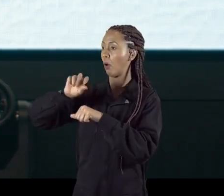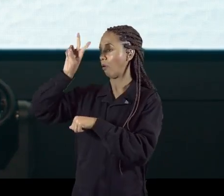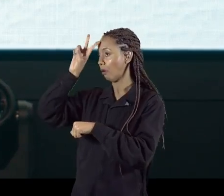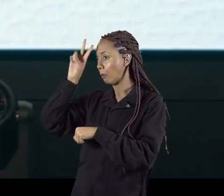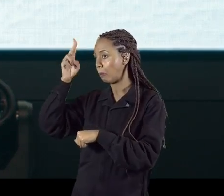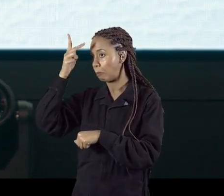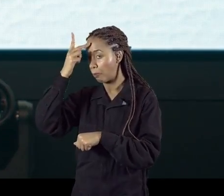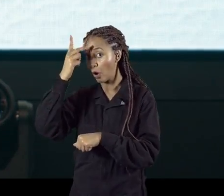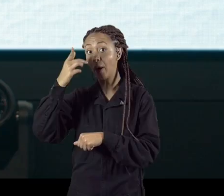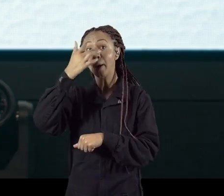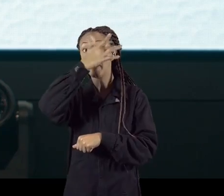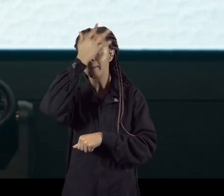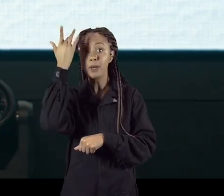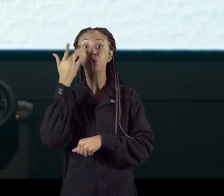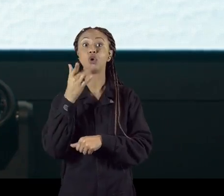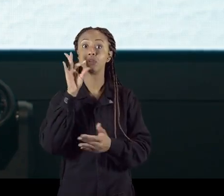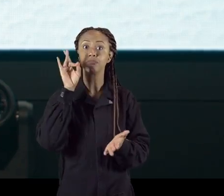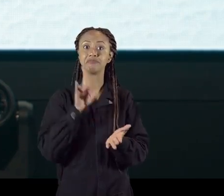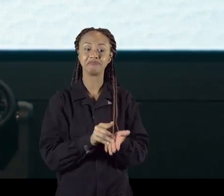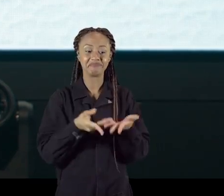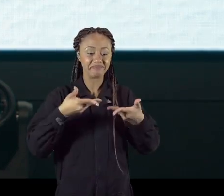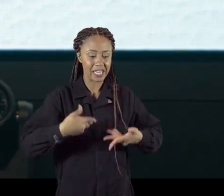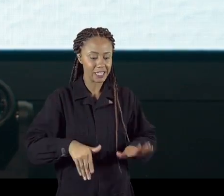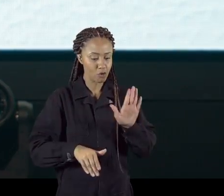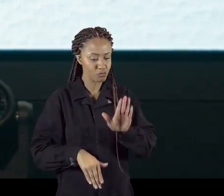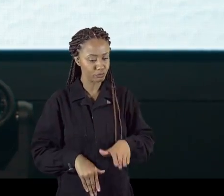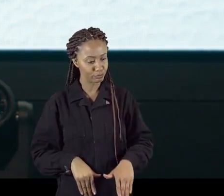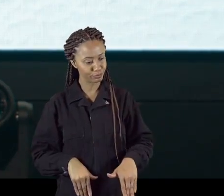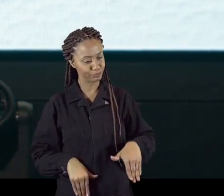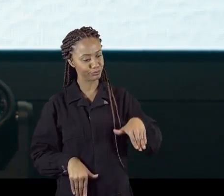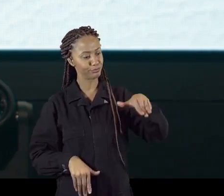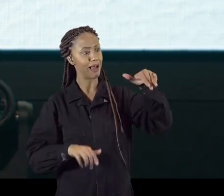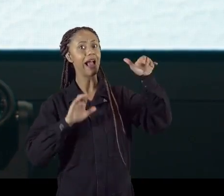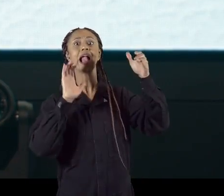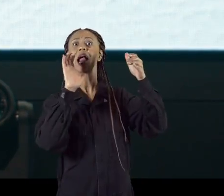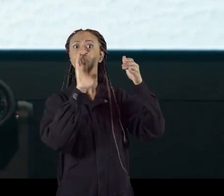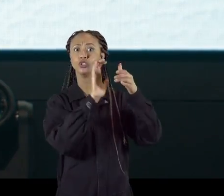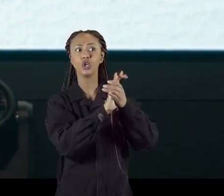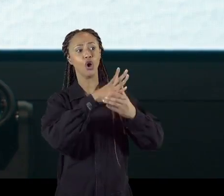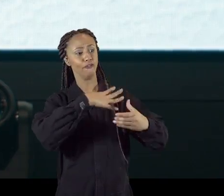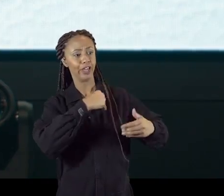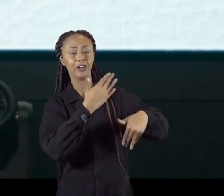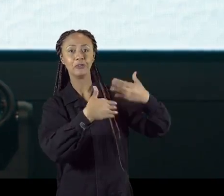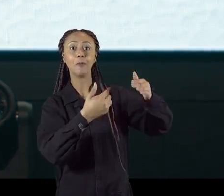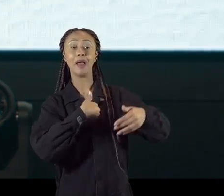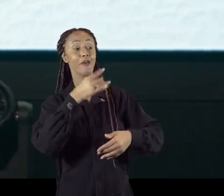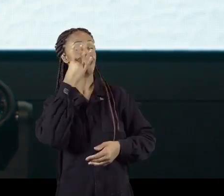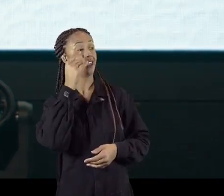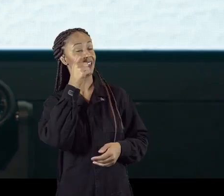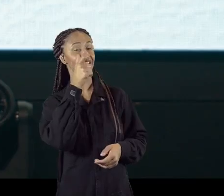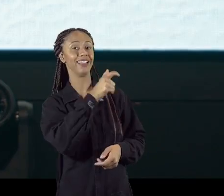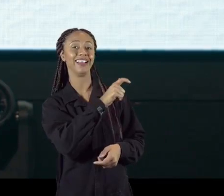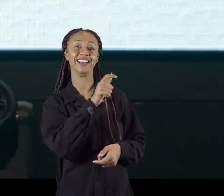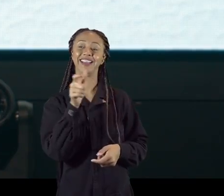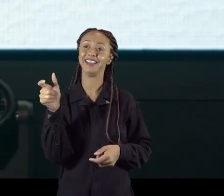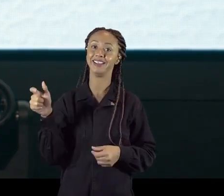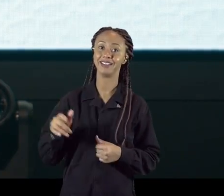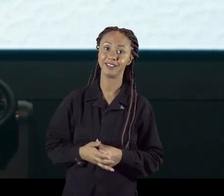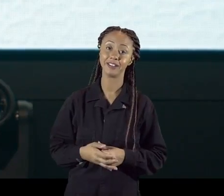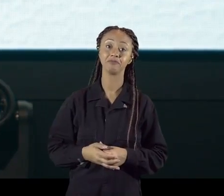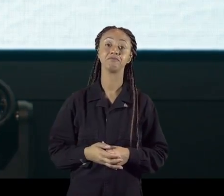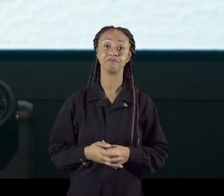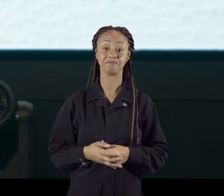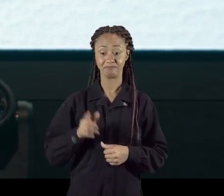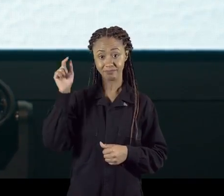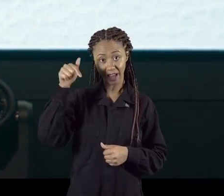pessoas nascerem fisicamente crescerem se casarem filhos eu vi